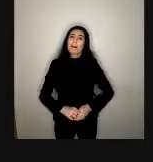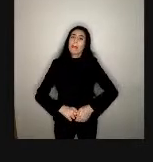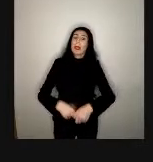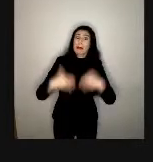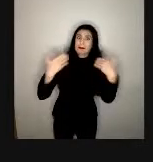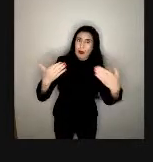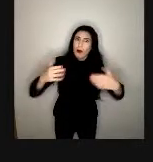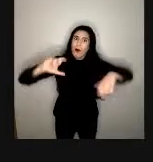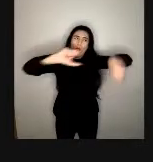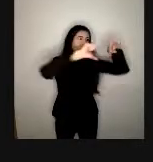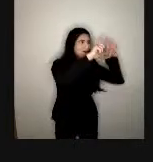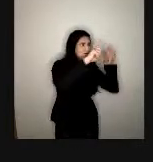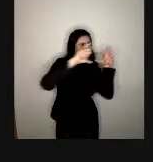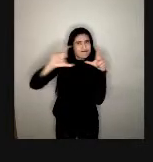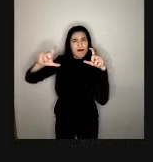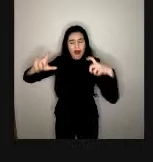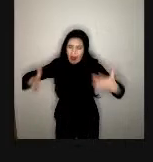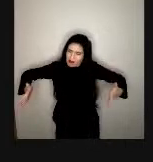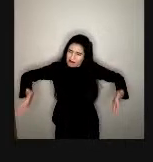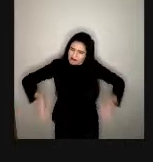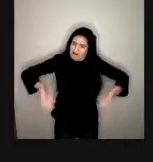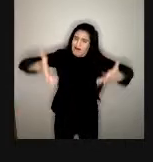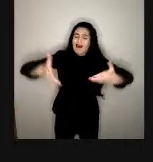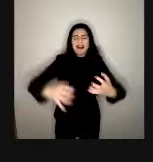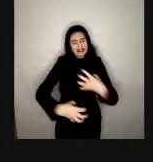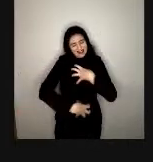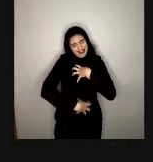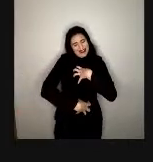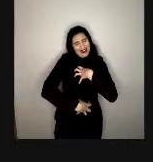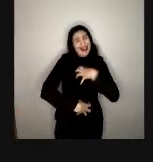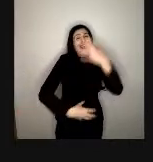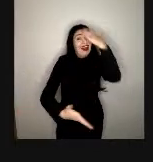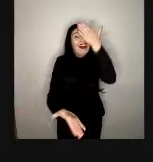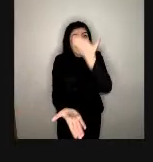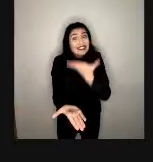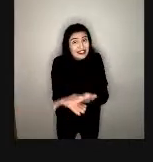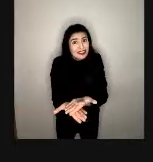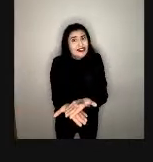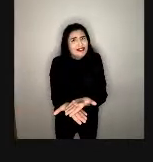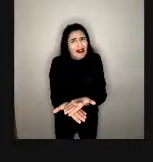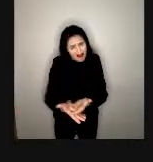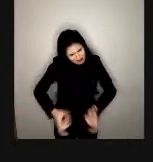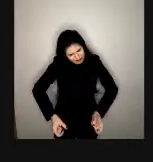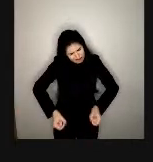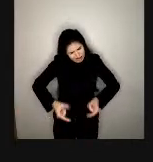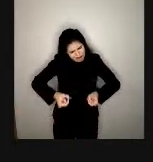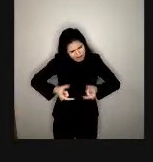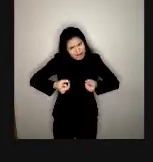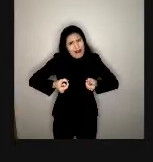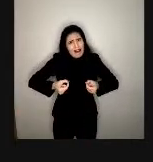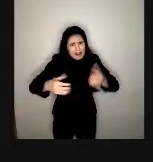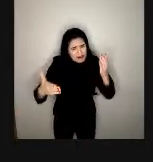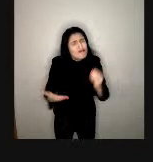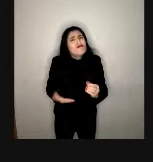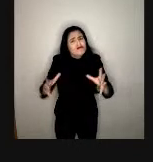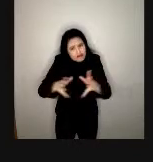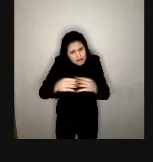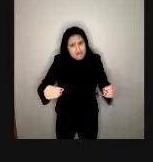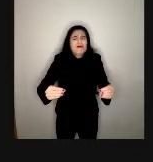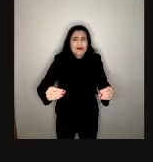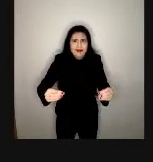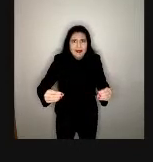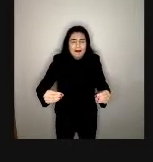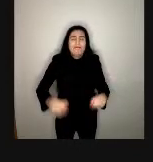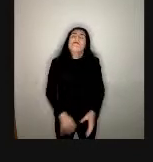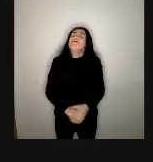e levasse a que as pessoas tivessem mais confiança para enfrentar esse tratamento. E aí foi bem interessante, porque